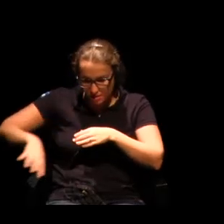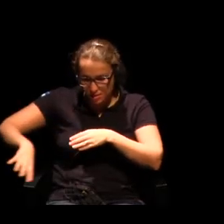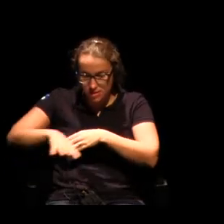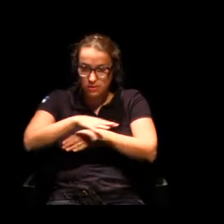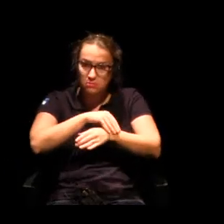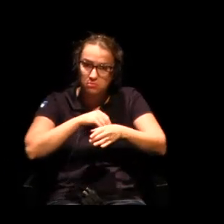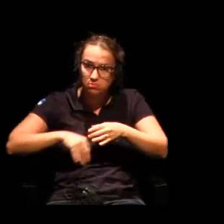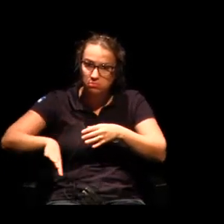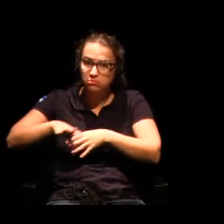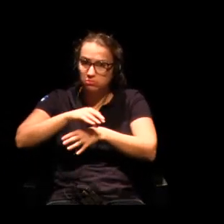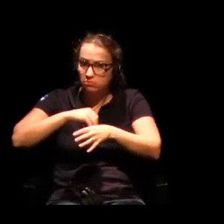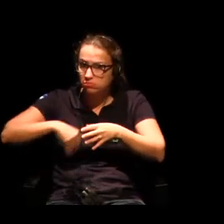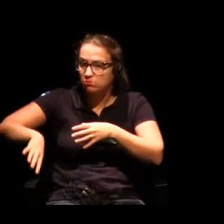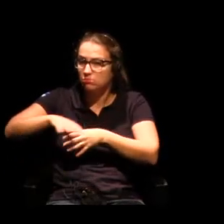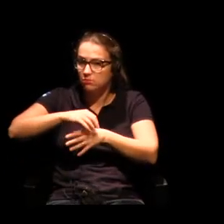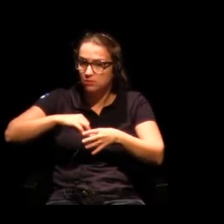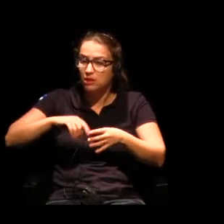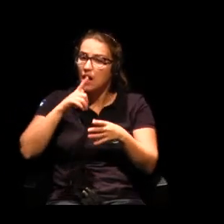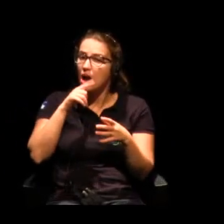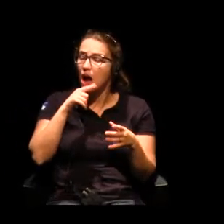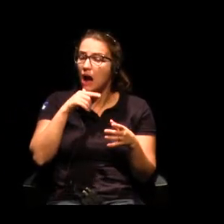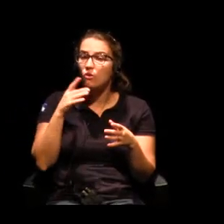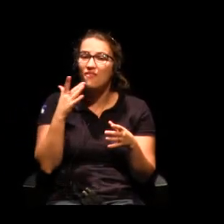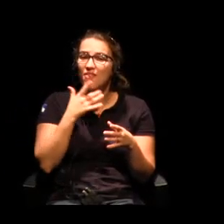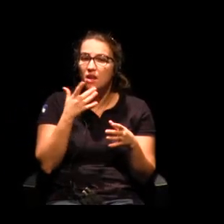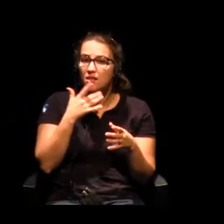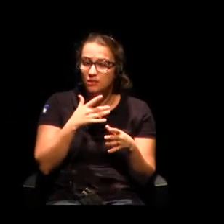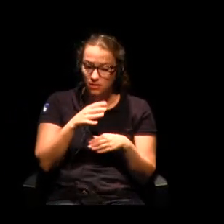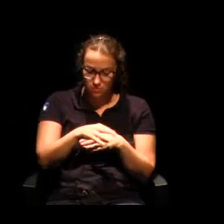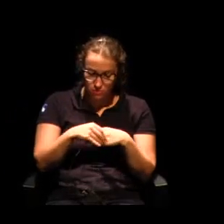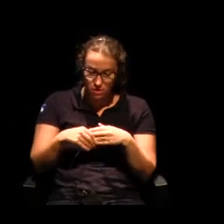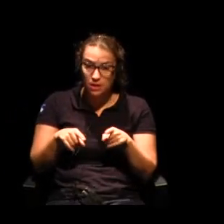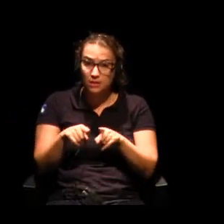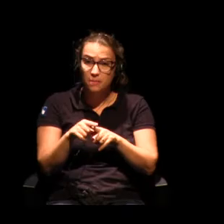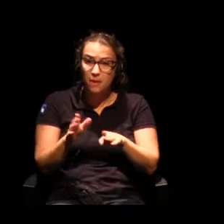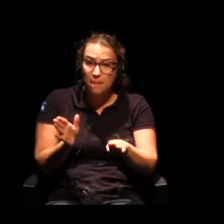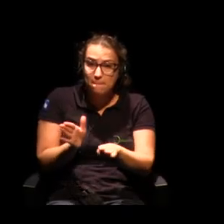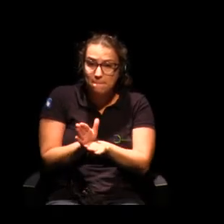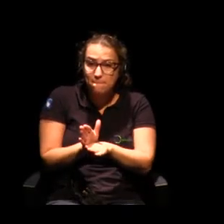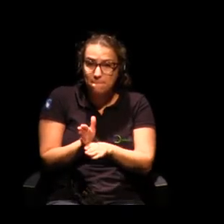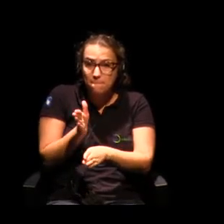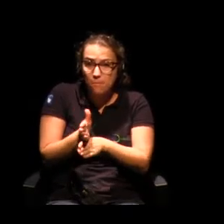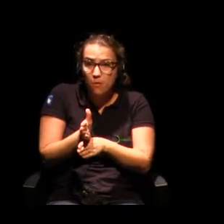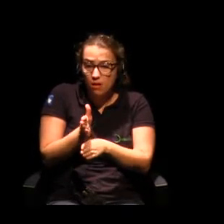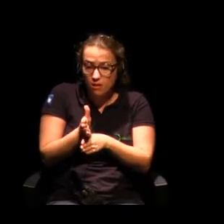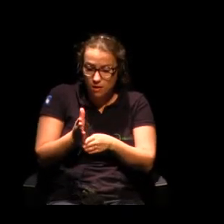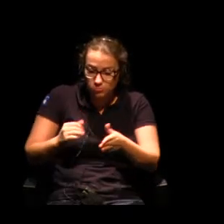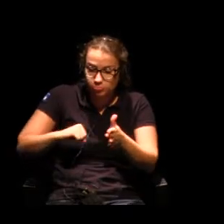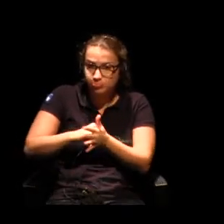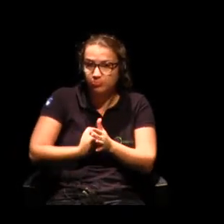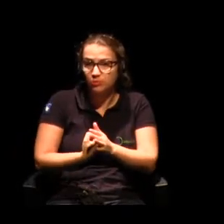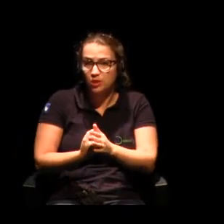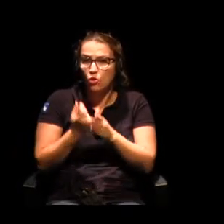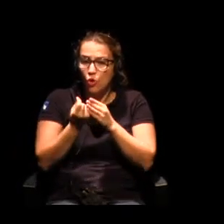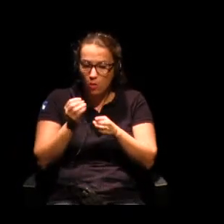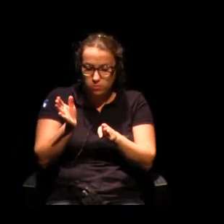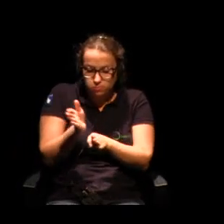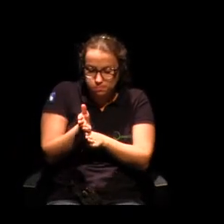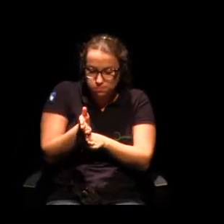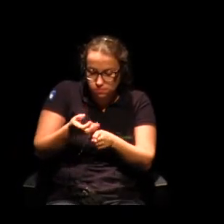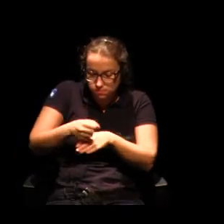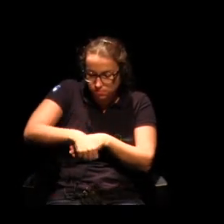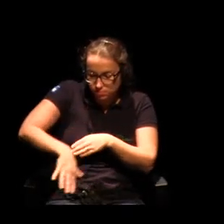entrar e sair. Nós lidamos com a saída de água fresca, mas também como bloquear a entrada de água,